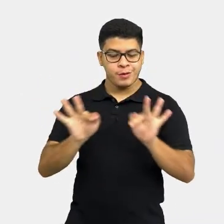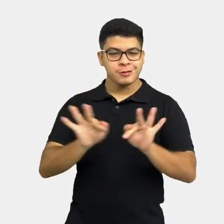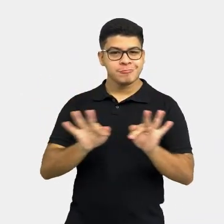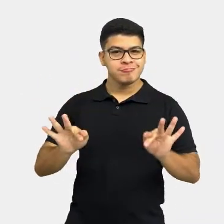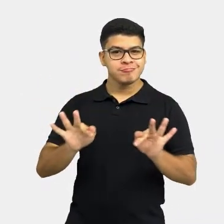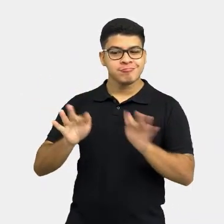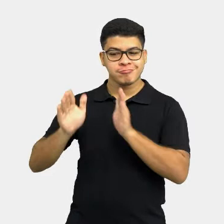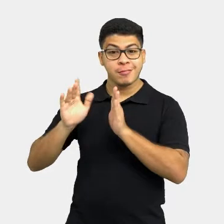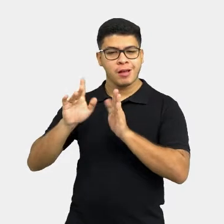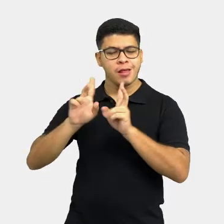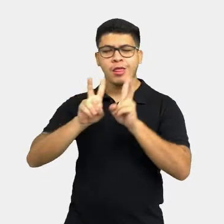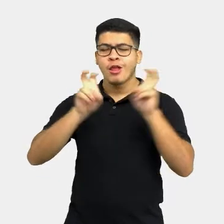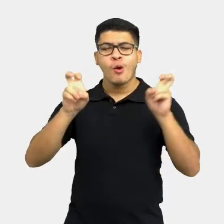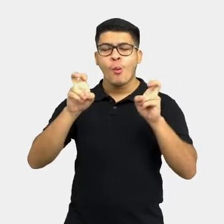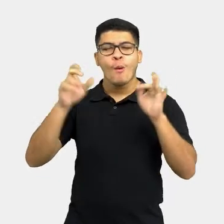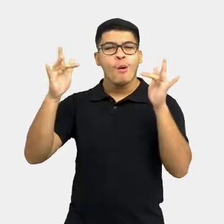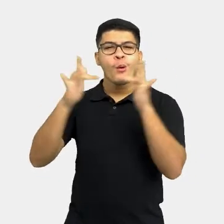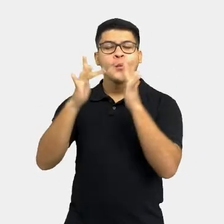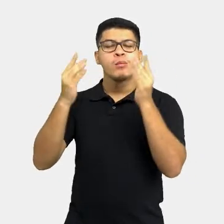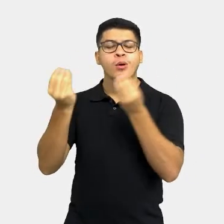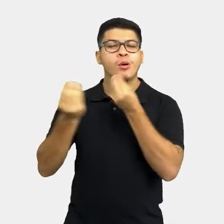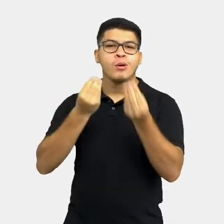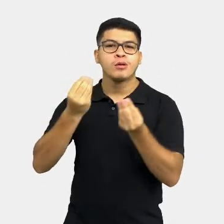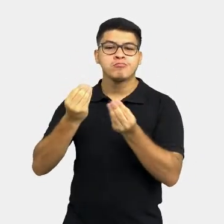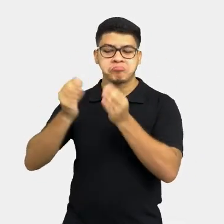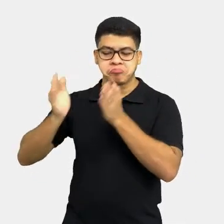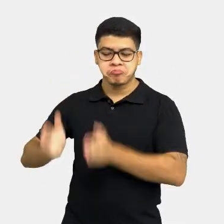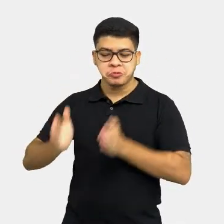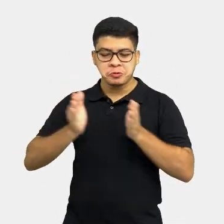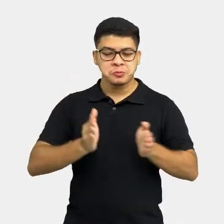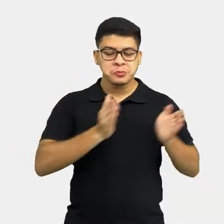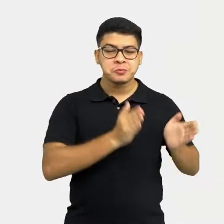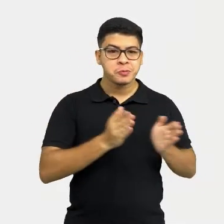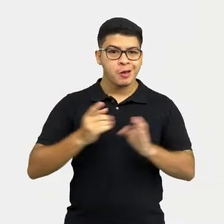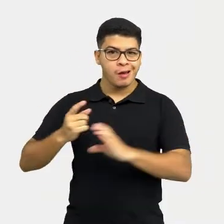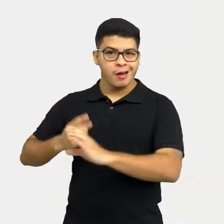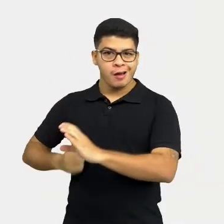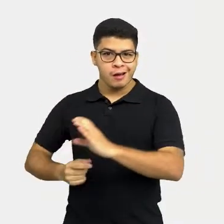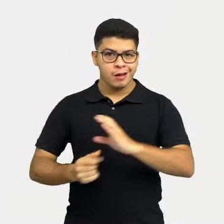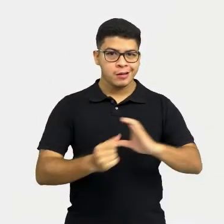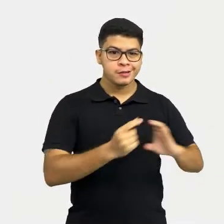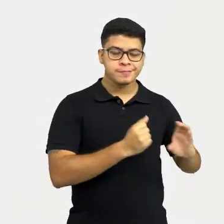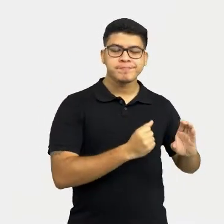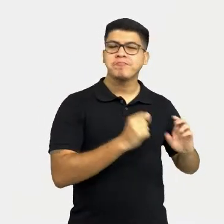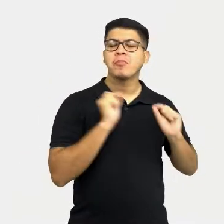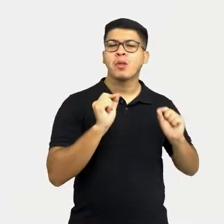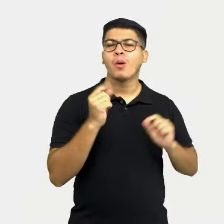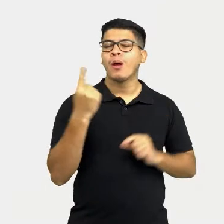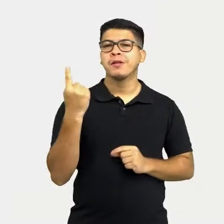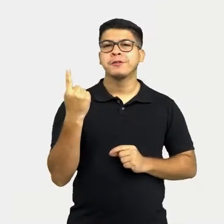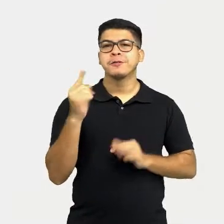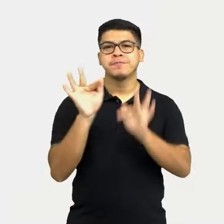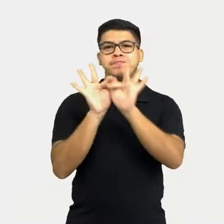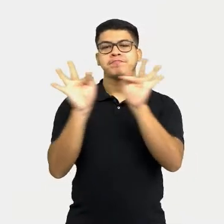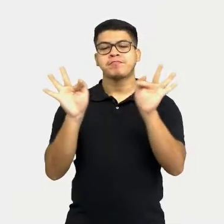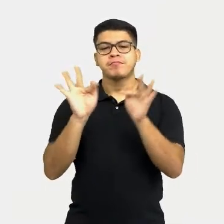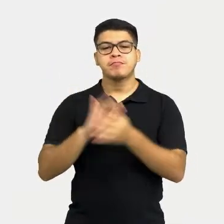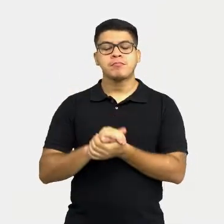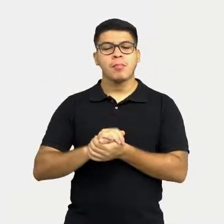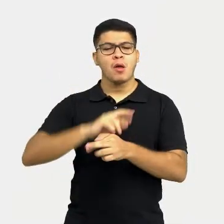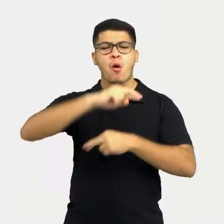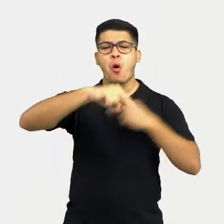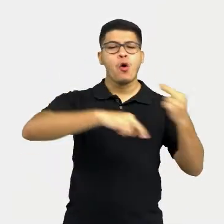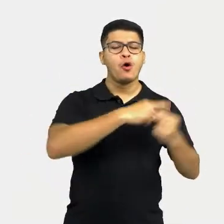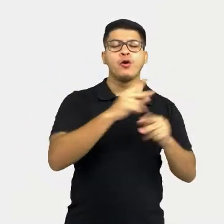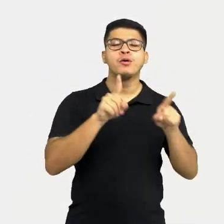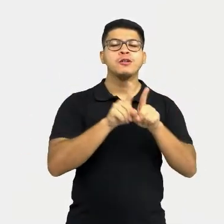delas faz referência a uma das fases do capitalismo. Gente, essa frase aí de número 1 está dizendo o seguinte: revolução no modo de